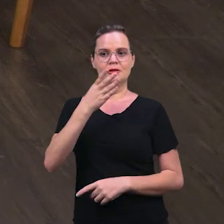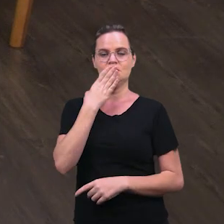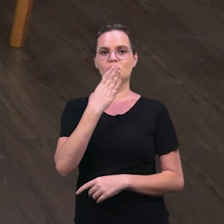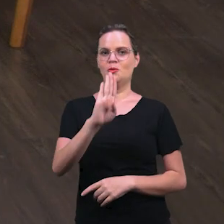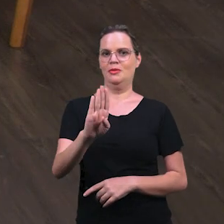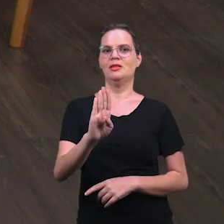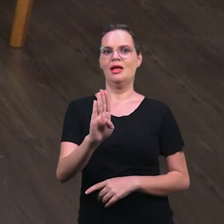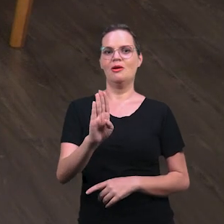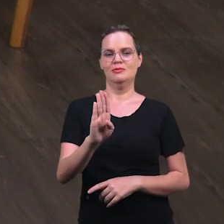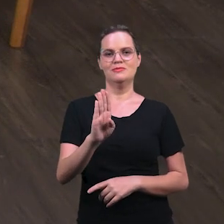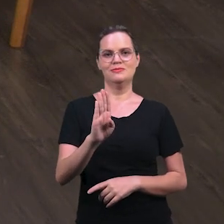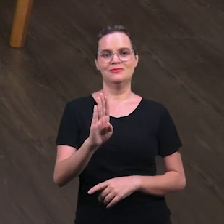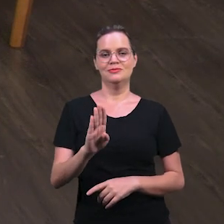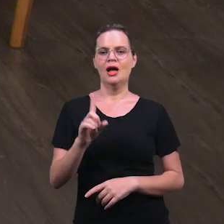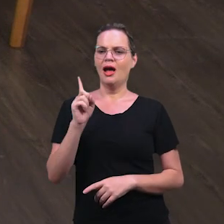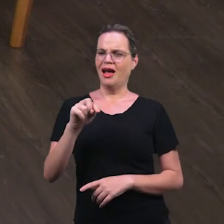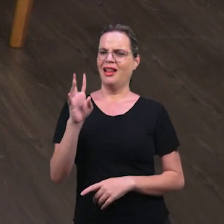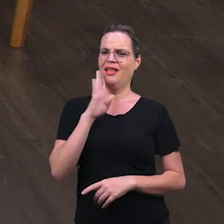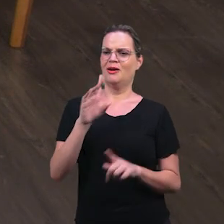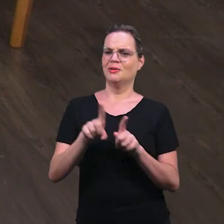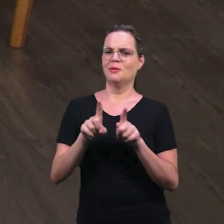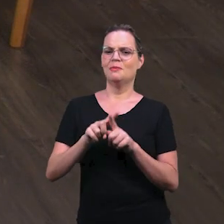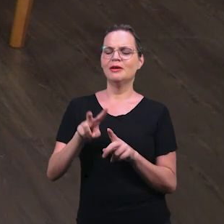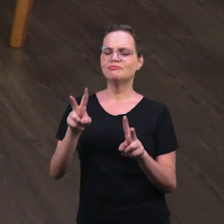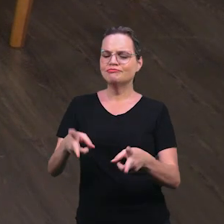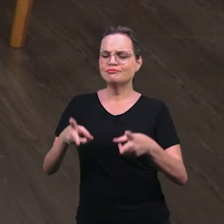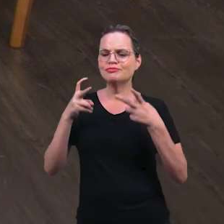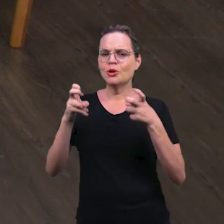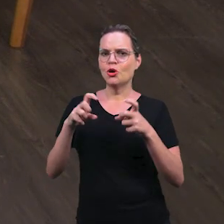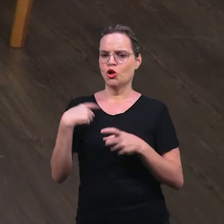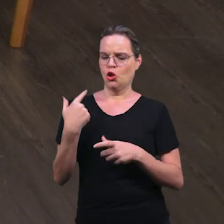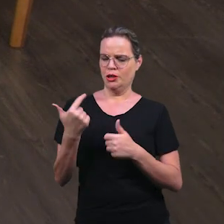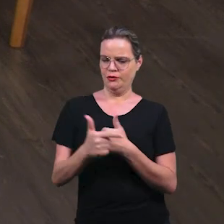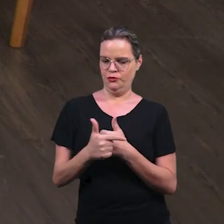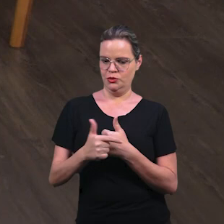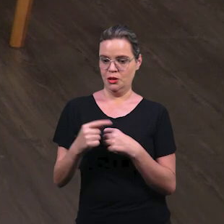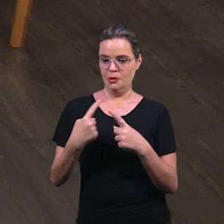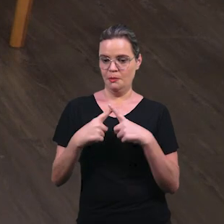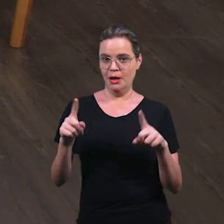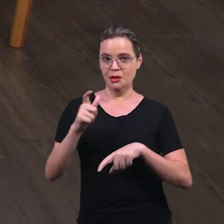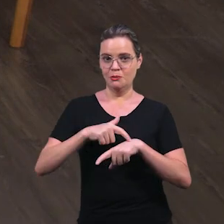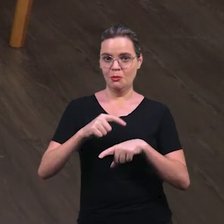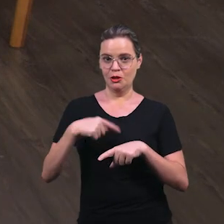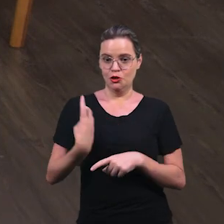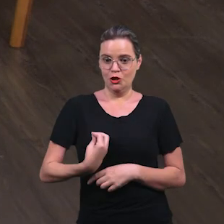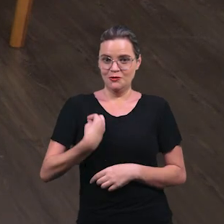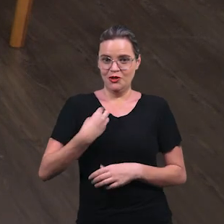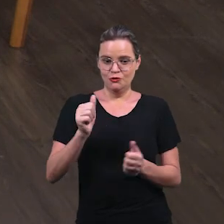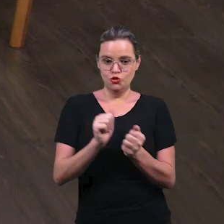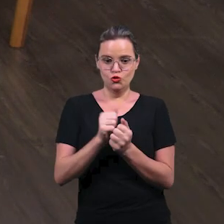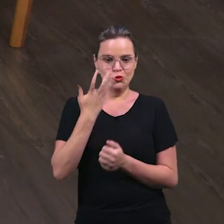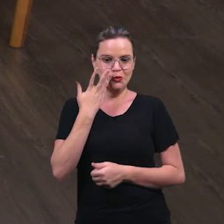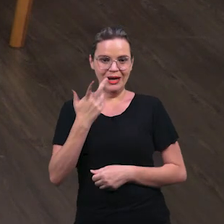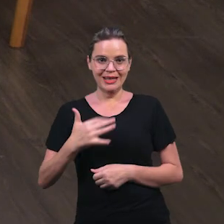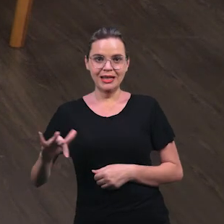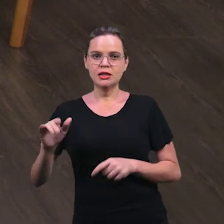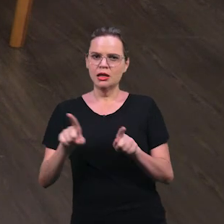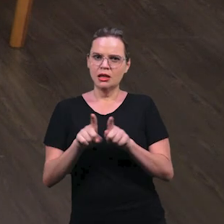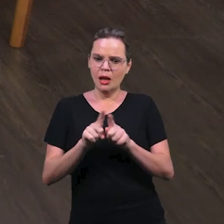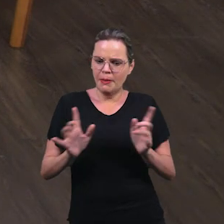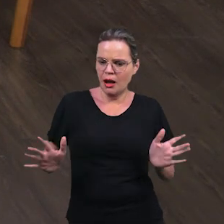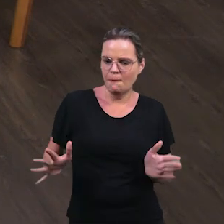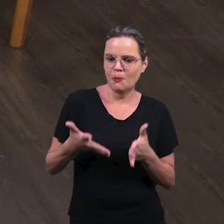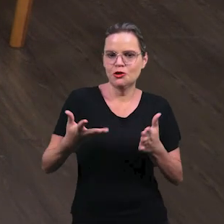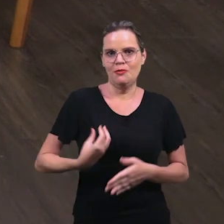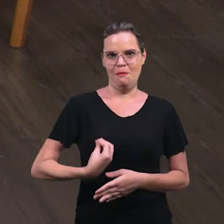Glória a Deus. Para nossa casa. E é muito bacana ver, assim, além do nosso papel, mas como a gente convida as crianças a participar disso.